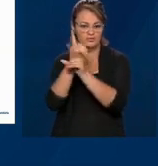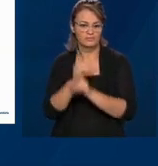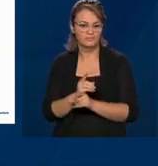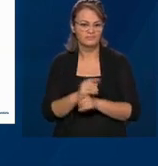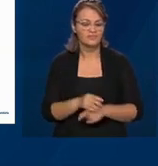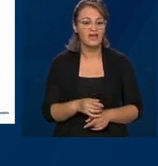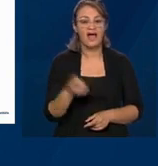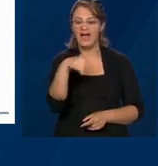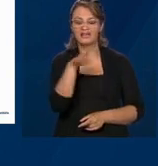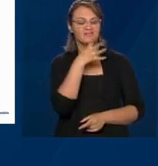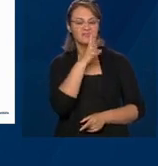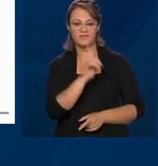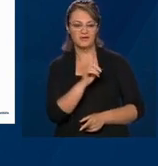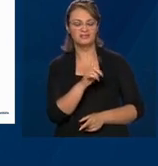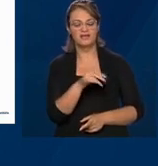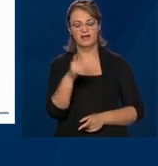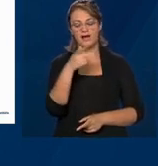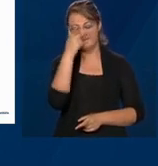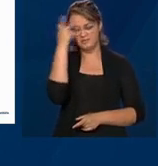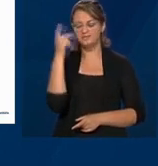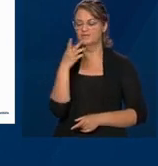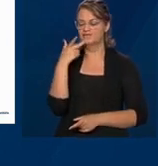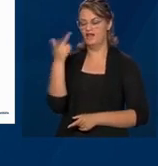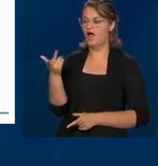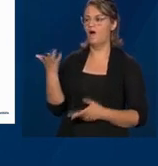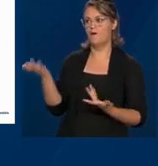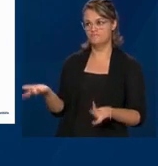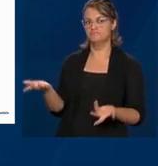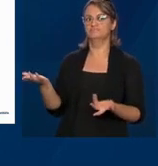aquela espontânea, que a própria pessoa fala, olha, eu tive